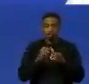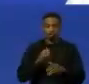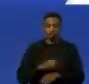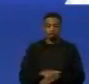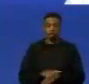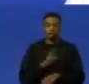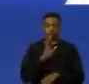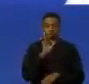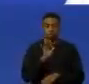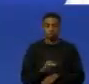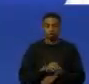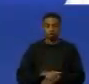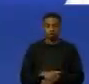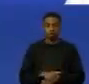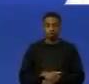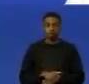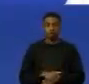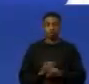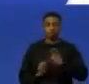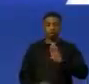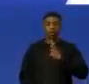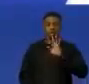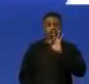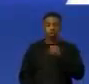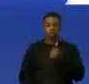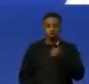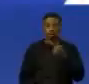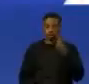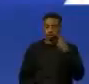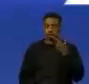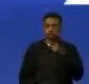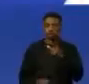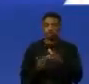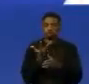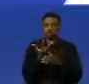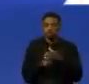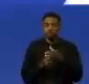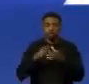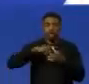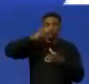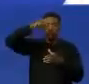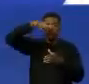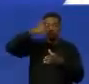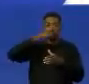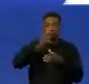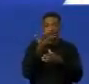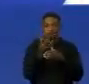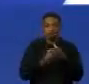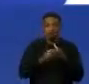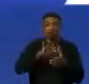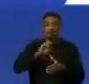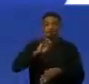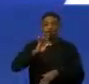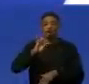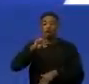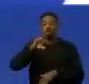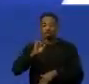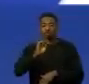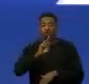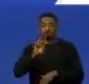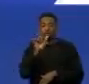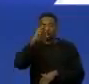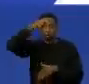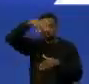chega na letra bola, letra B, absorção de fótons, certo? Então vamos passar para a